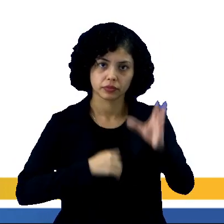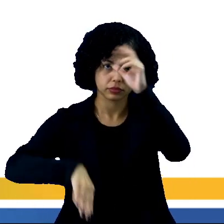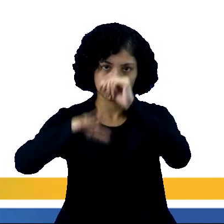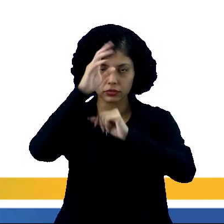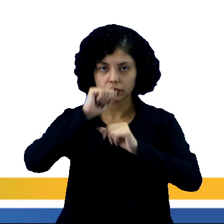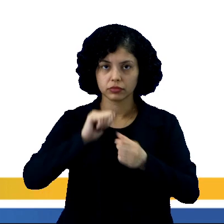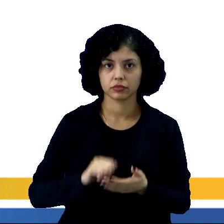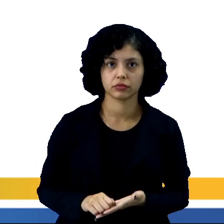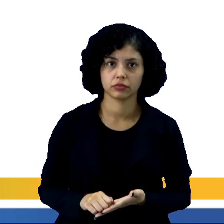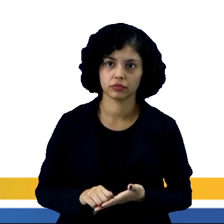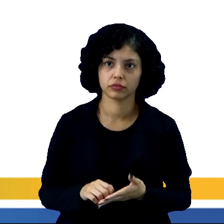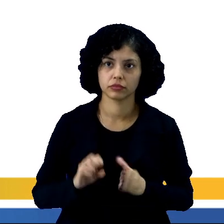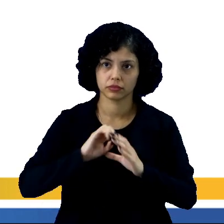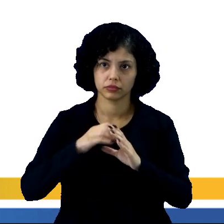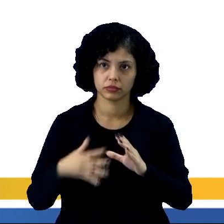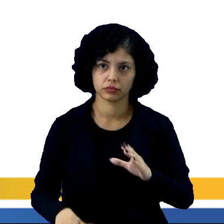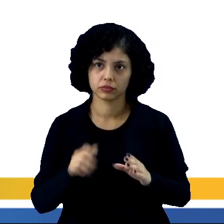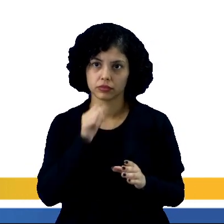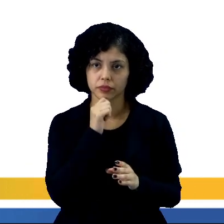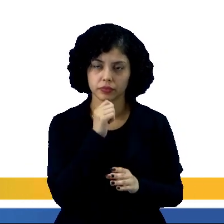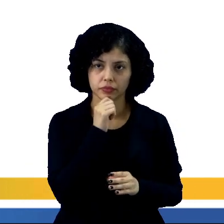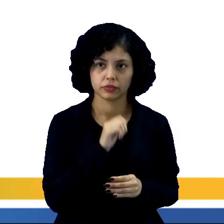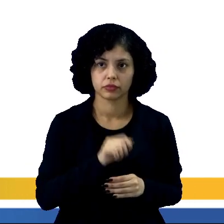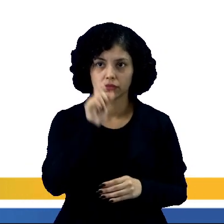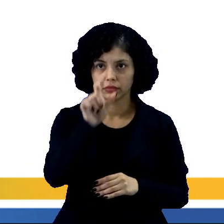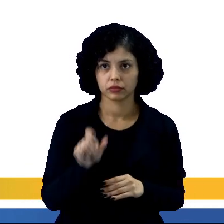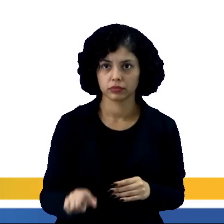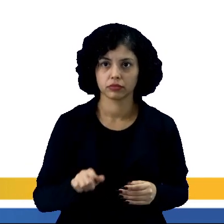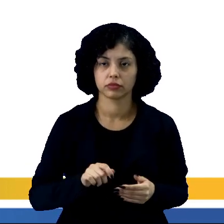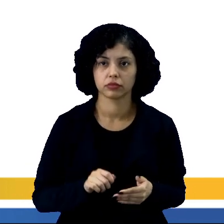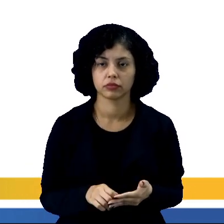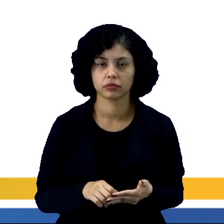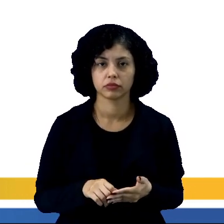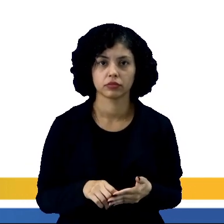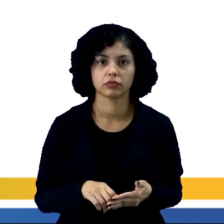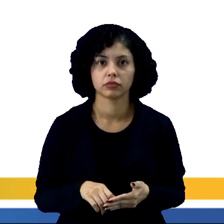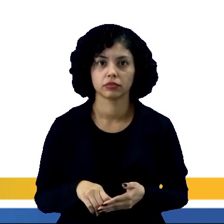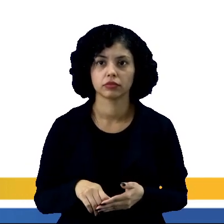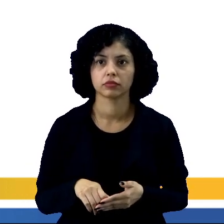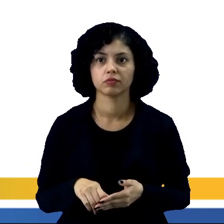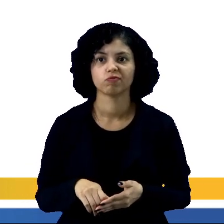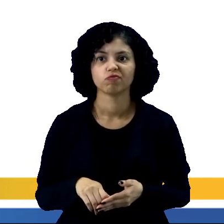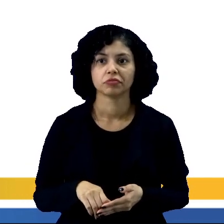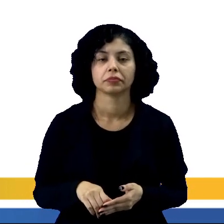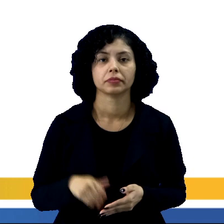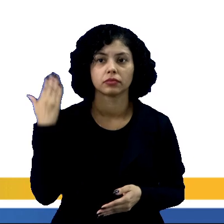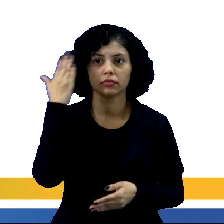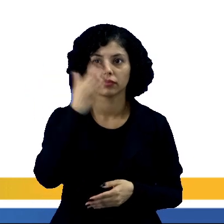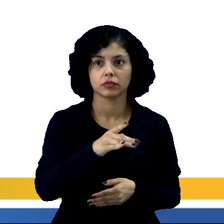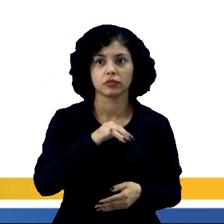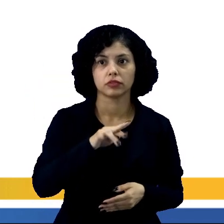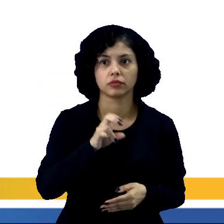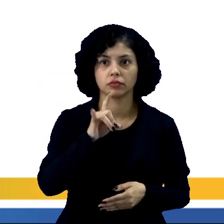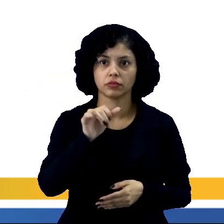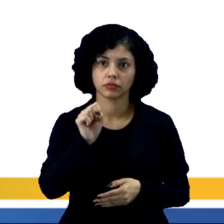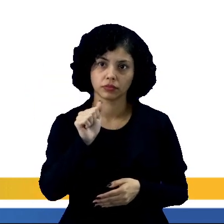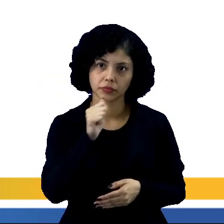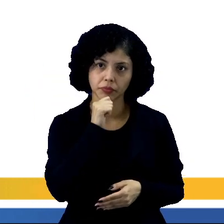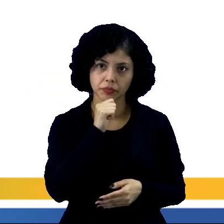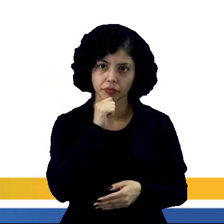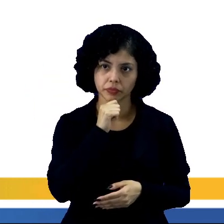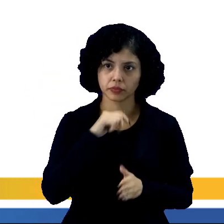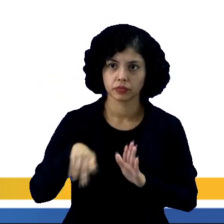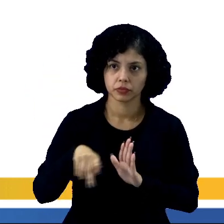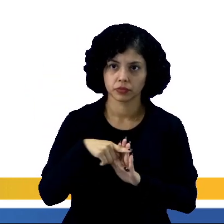conhecimentos dela para caracterizar o personagem, tranquilo? E as indiretas, tá? É